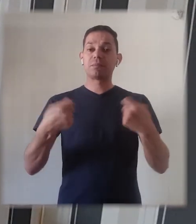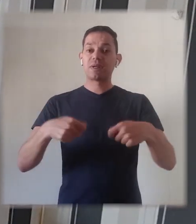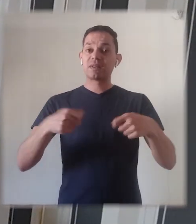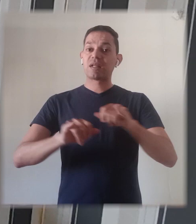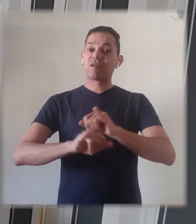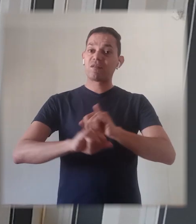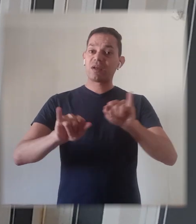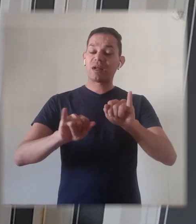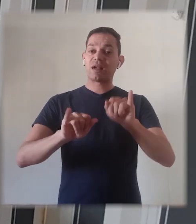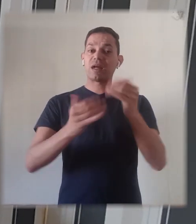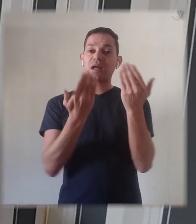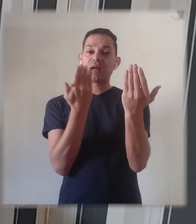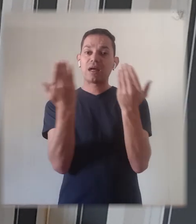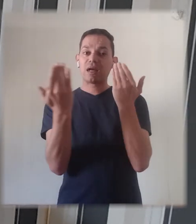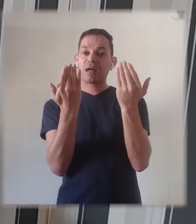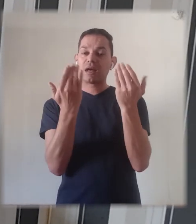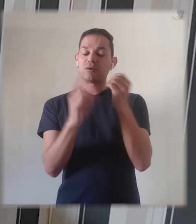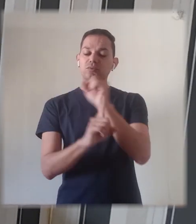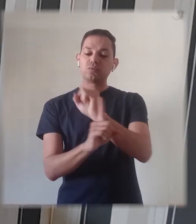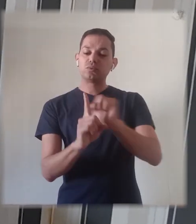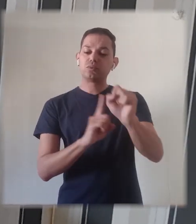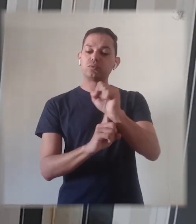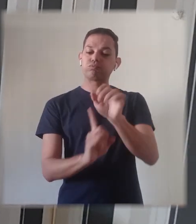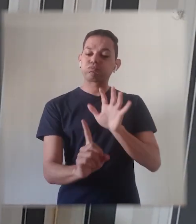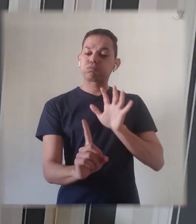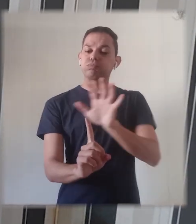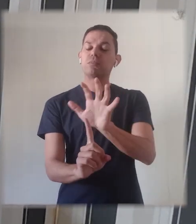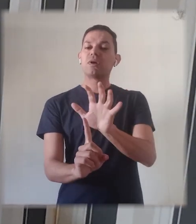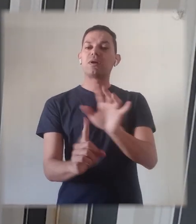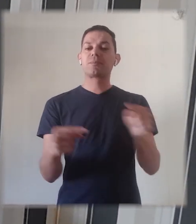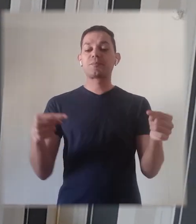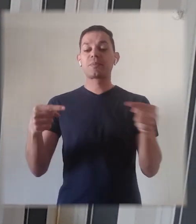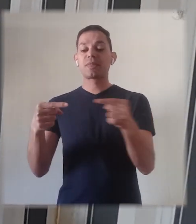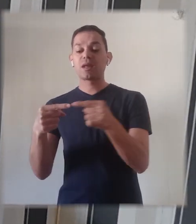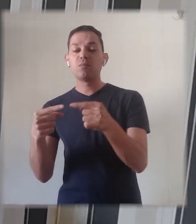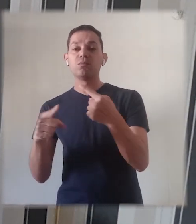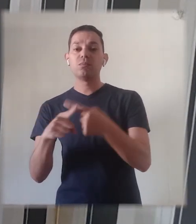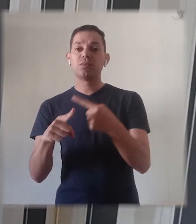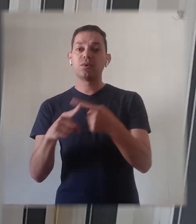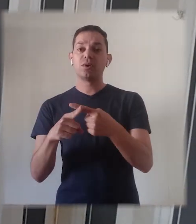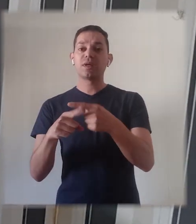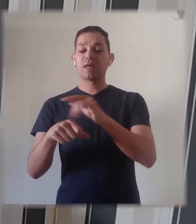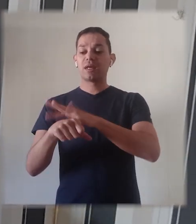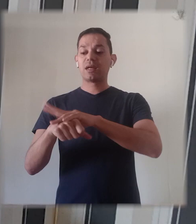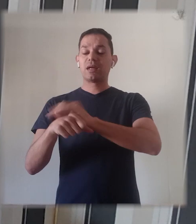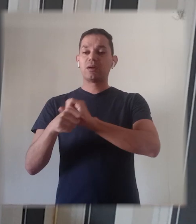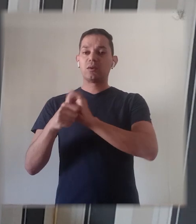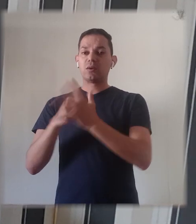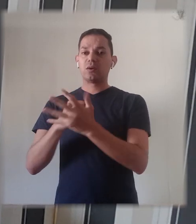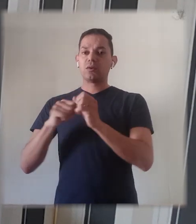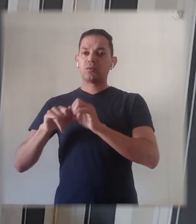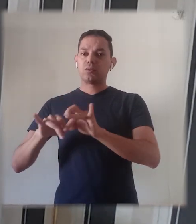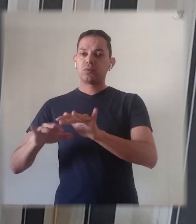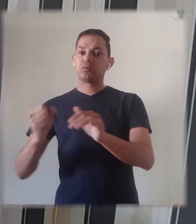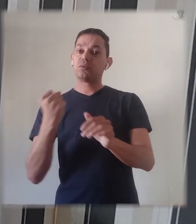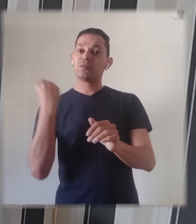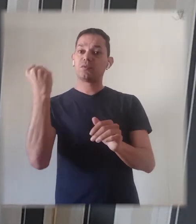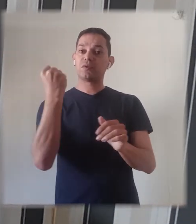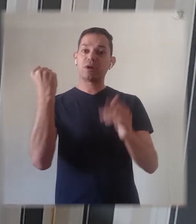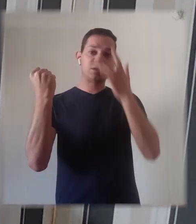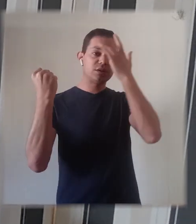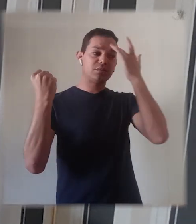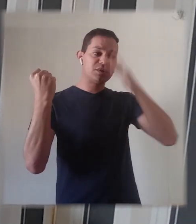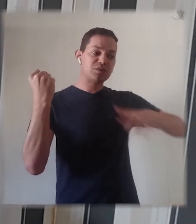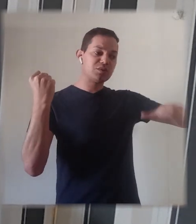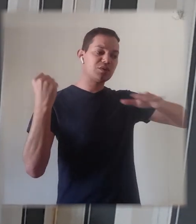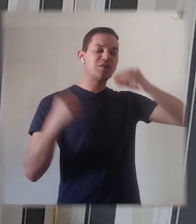precisa destacar que o impacto psicossocial está relacionado à magnitude da pandemia e ao grau